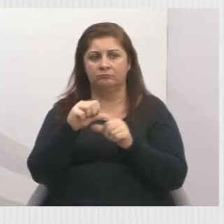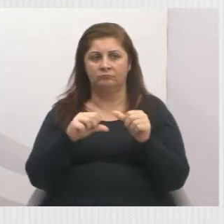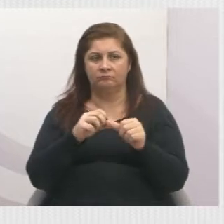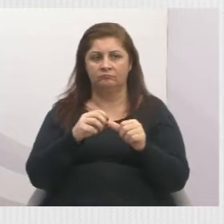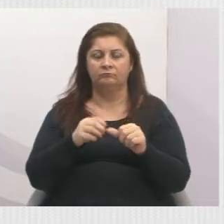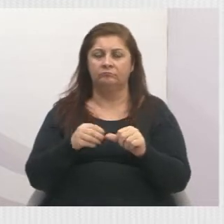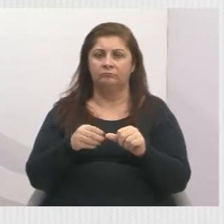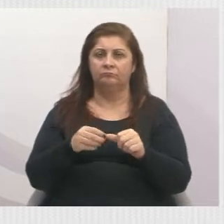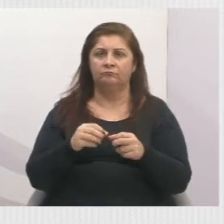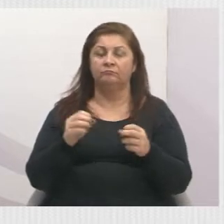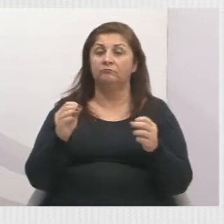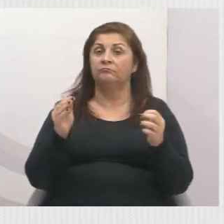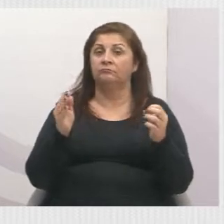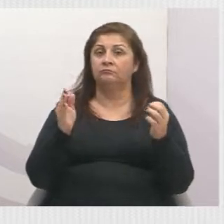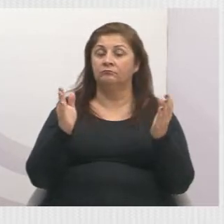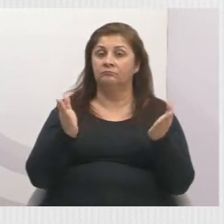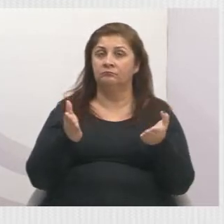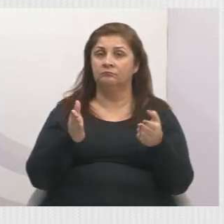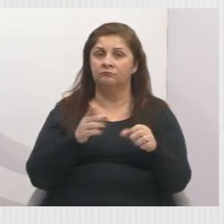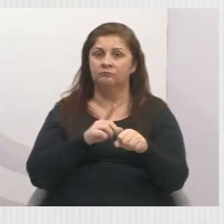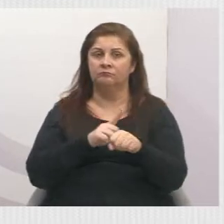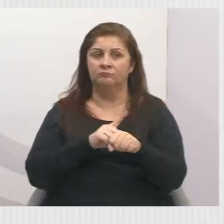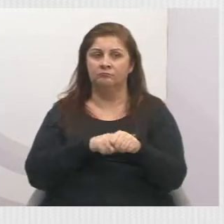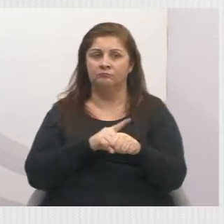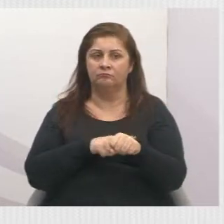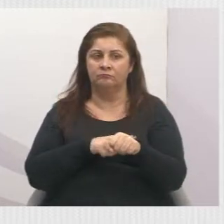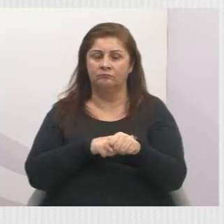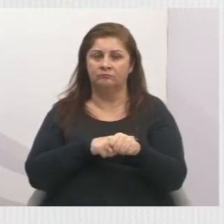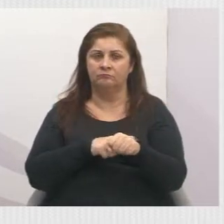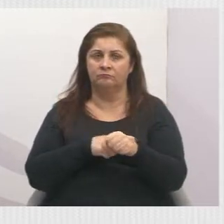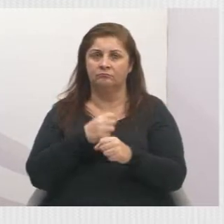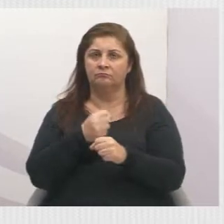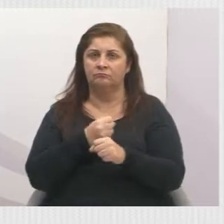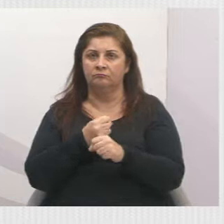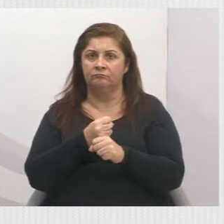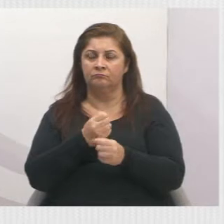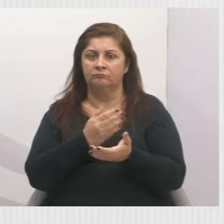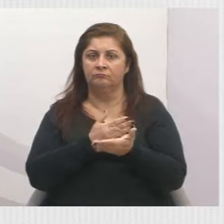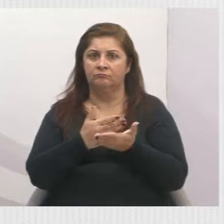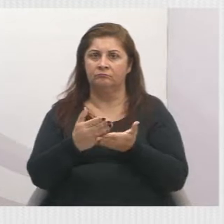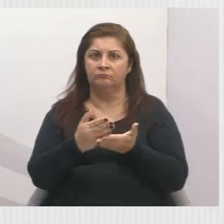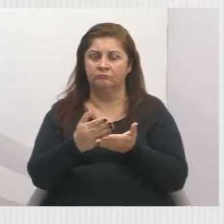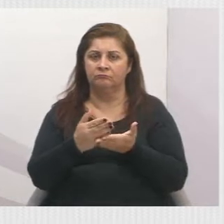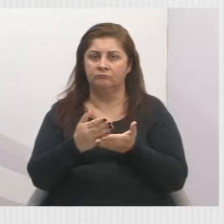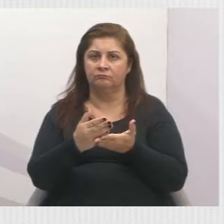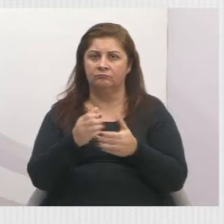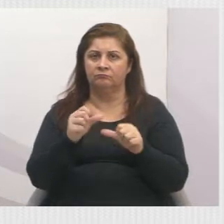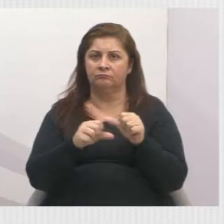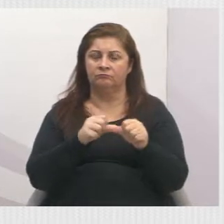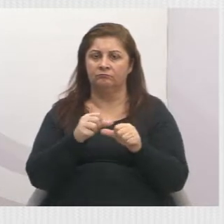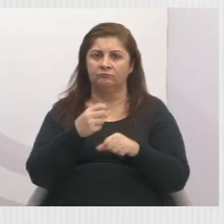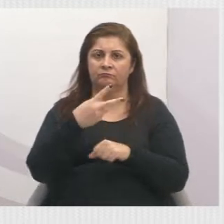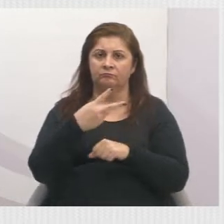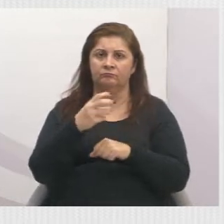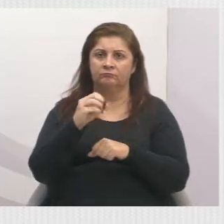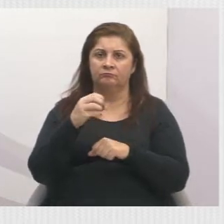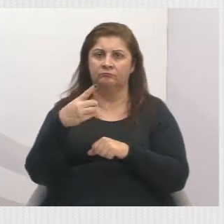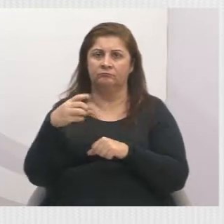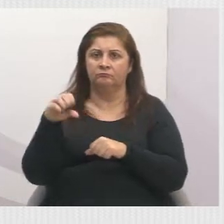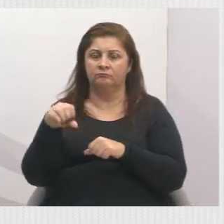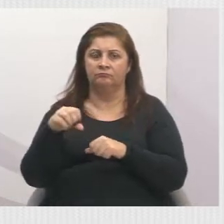e vamos adotar o tempo do ano em que entrou em vigor a reforma, 2019. Então,